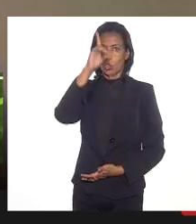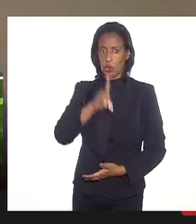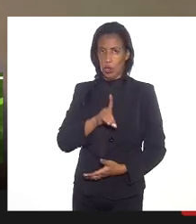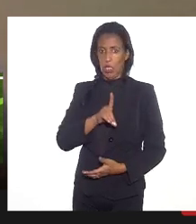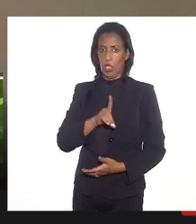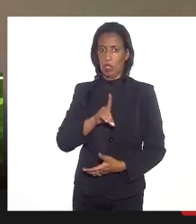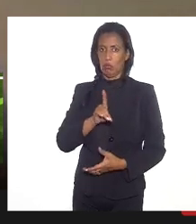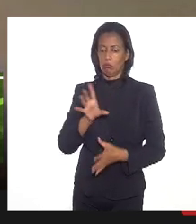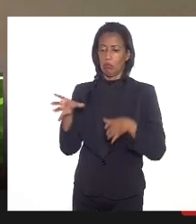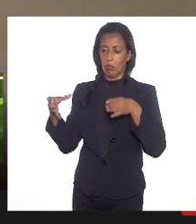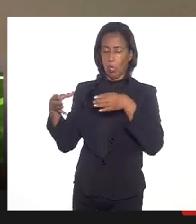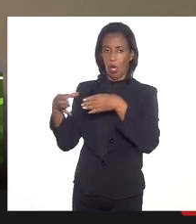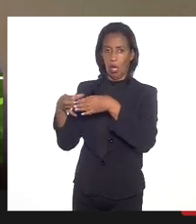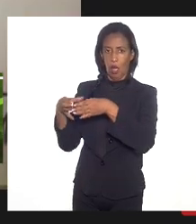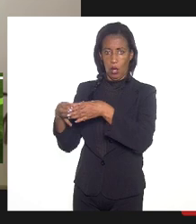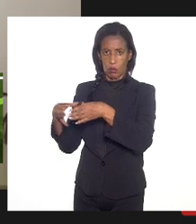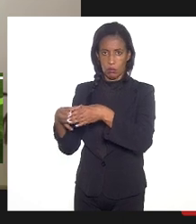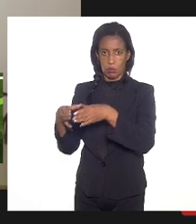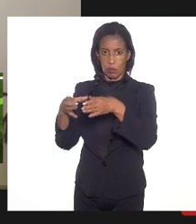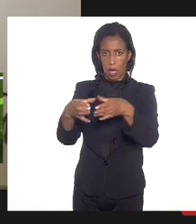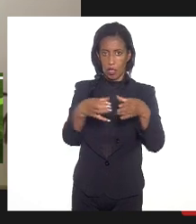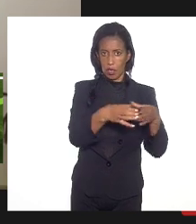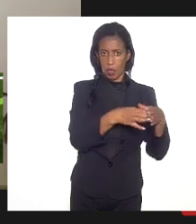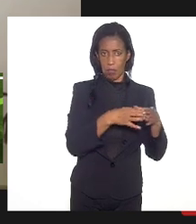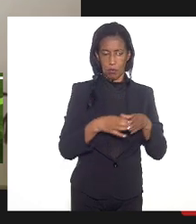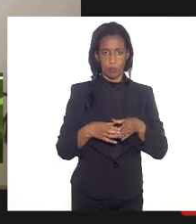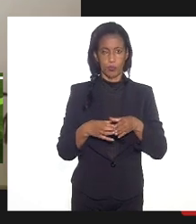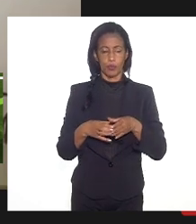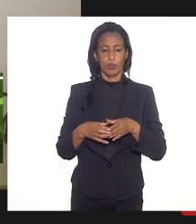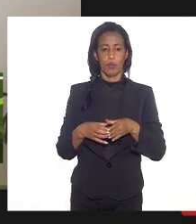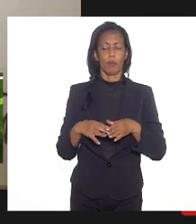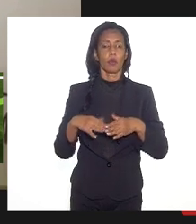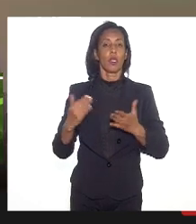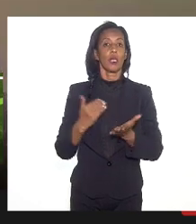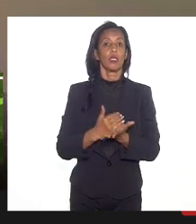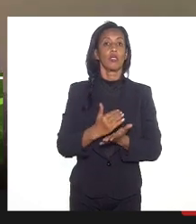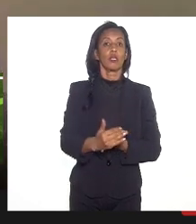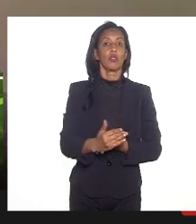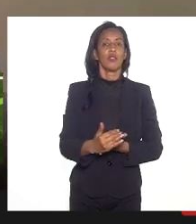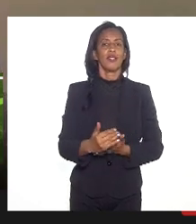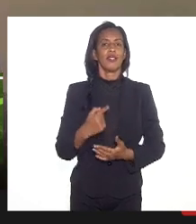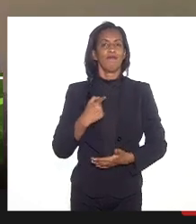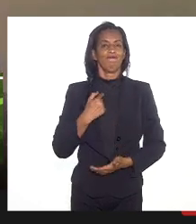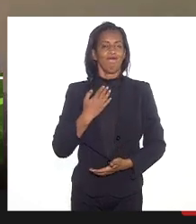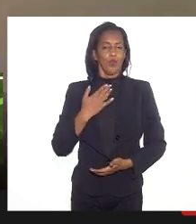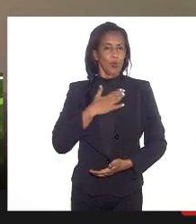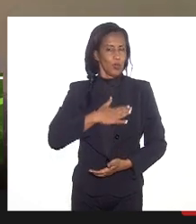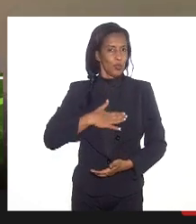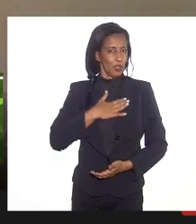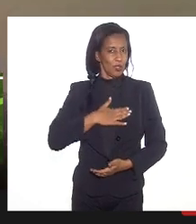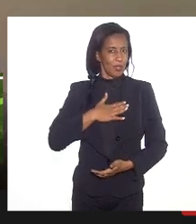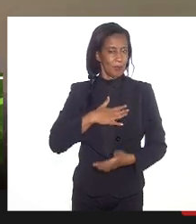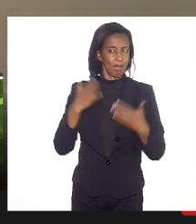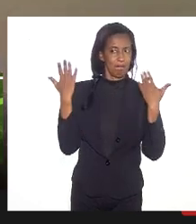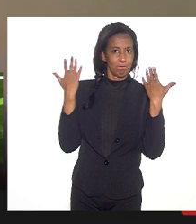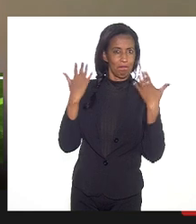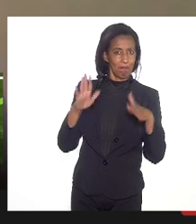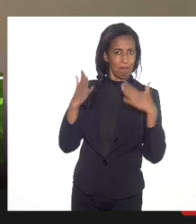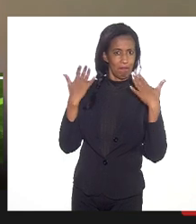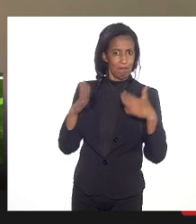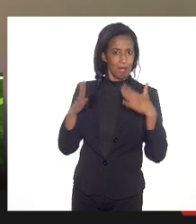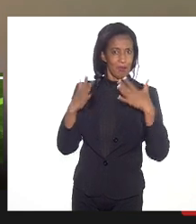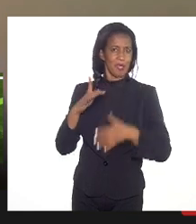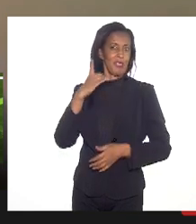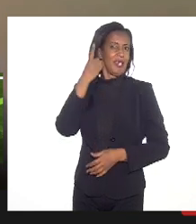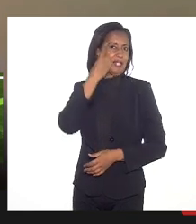comunidades quilombolas do Estado. Inicialmente, gostaria de parabenizar a mandata da